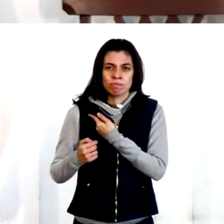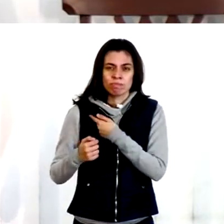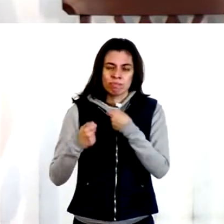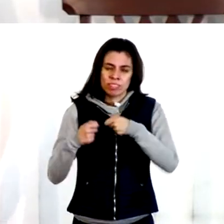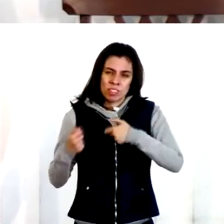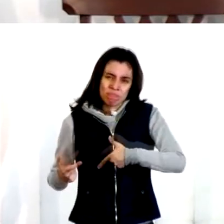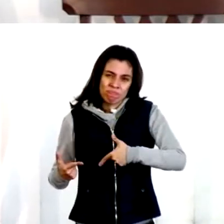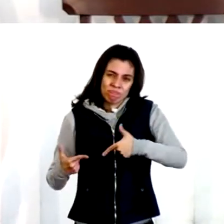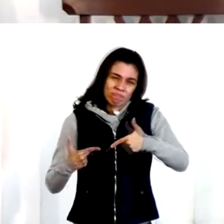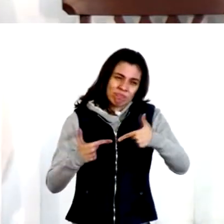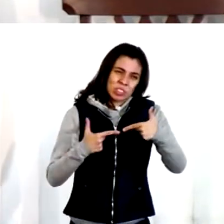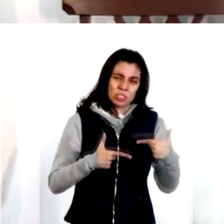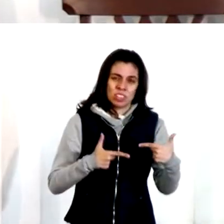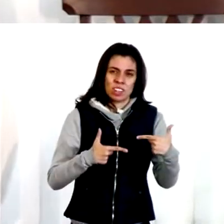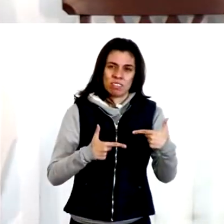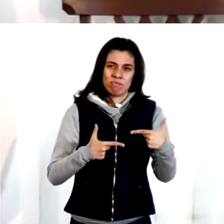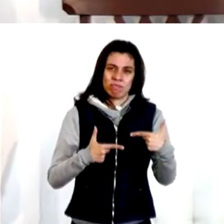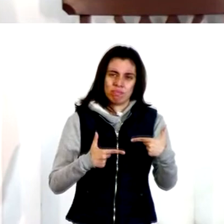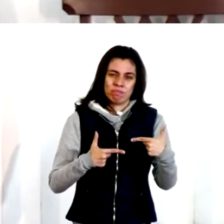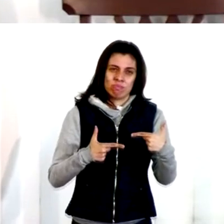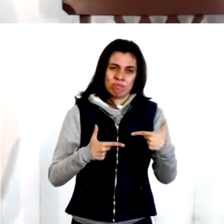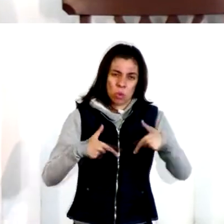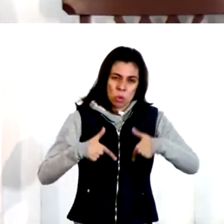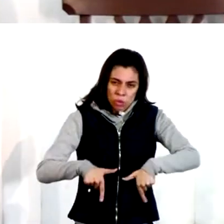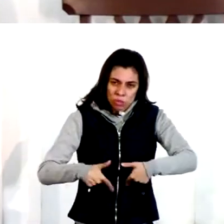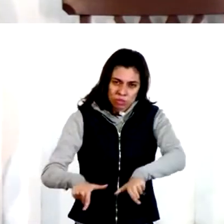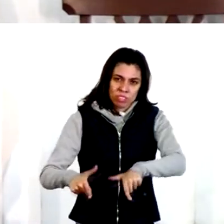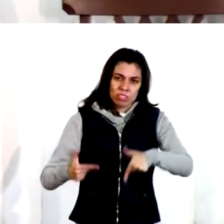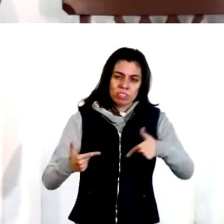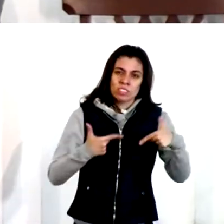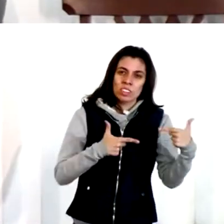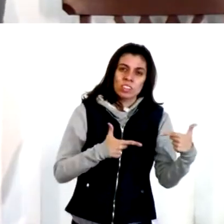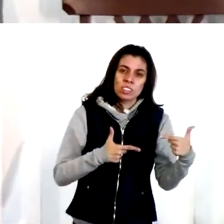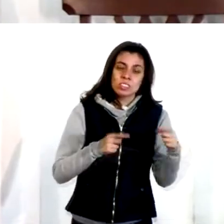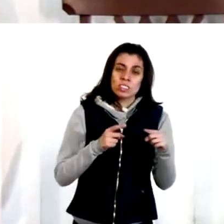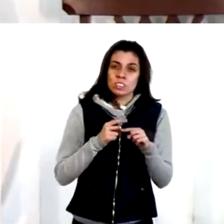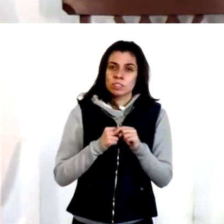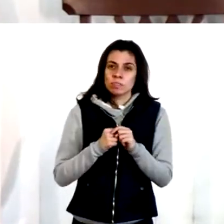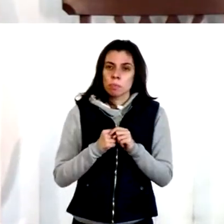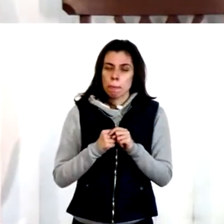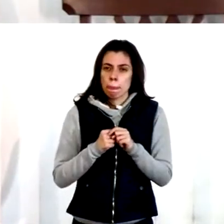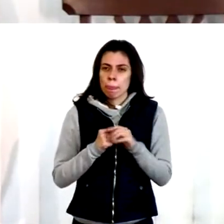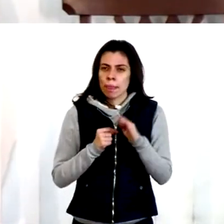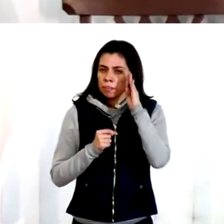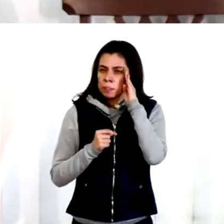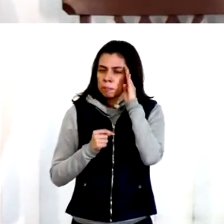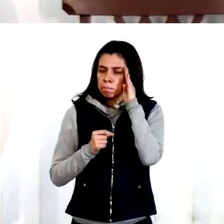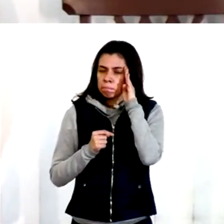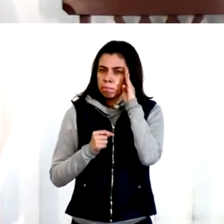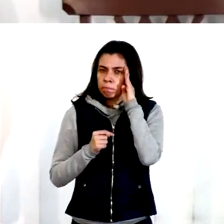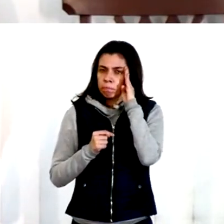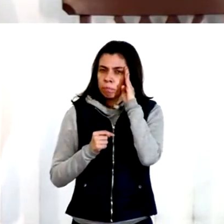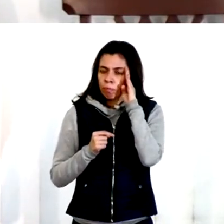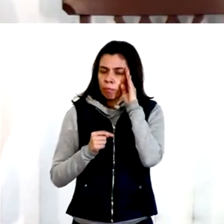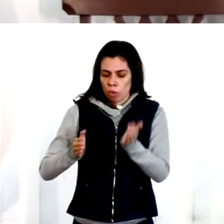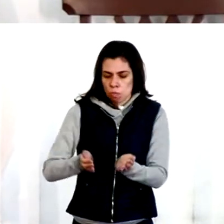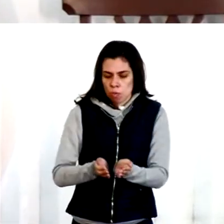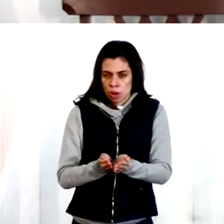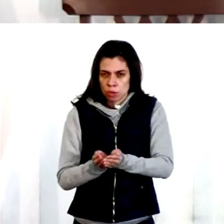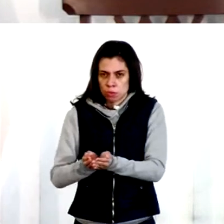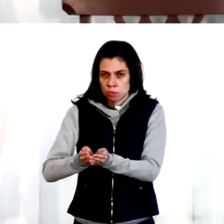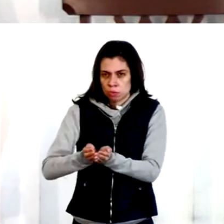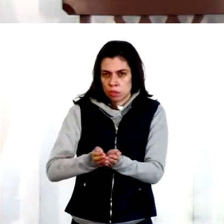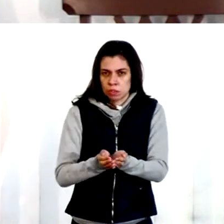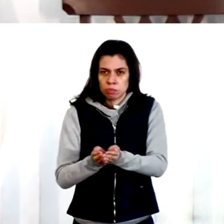micro-organismos que estão no casco do navio e que são a causa dos navios afundarem. Você sabia que a maior causa de afundamento de navios